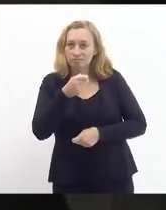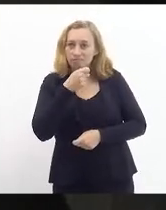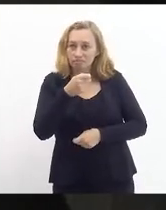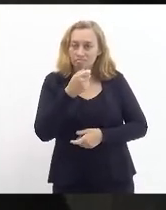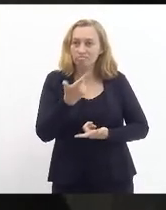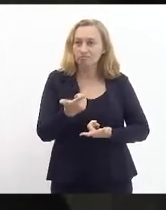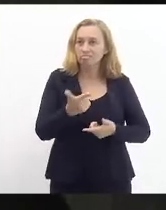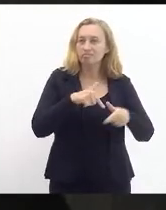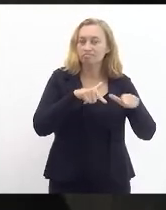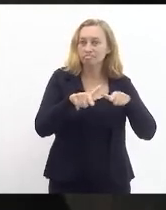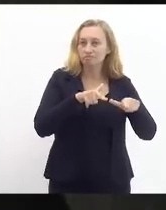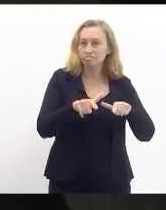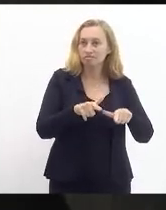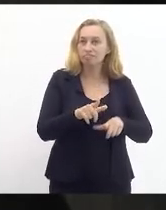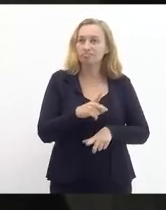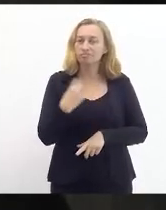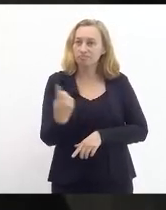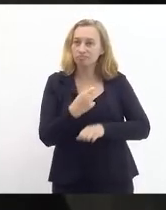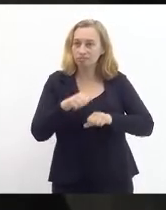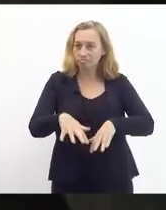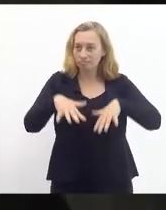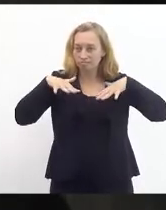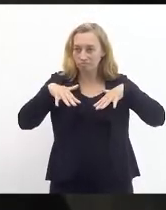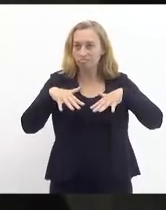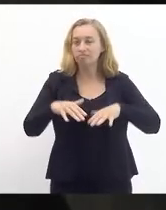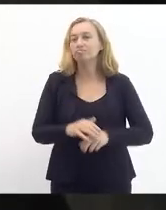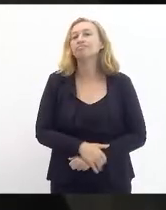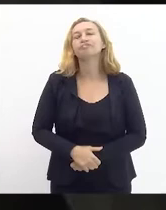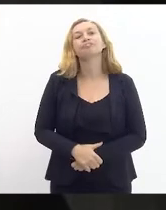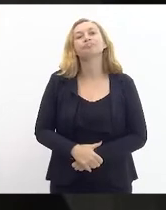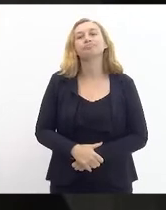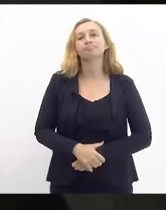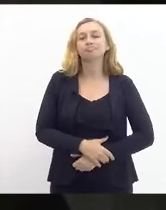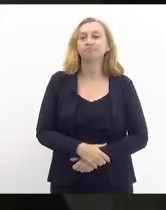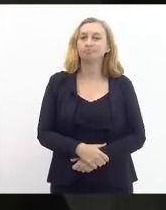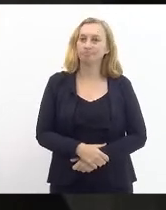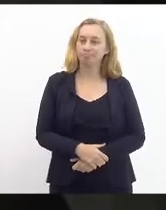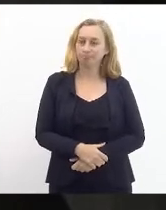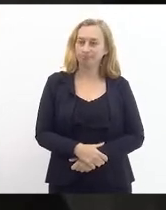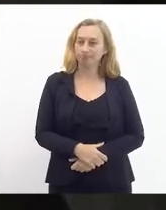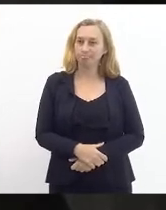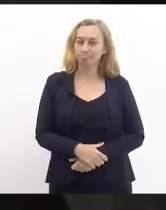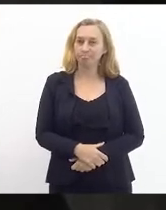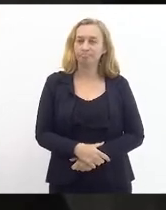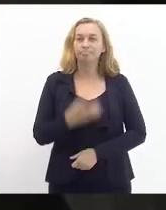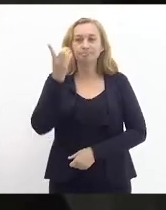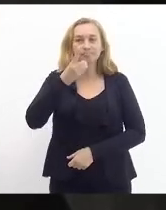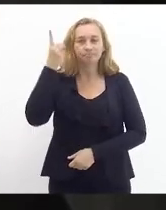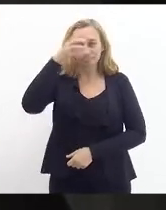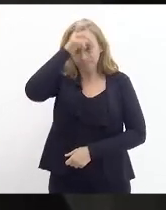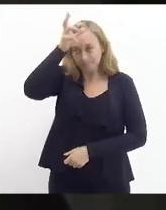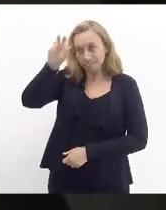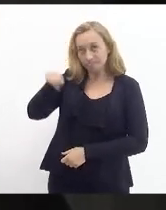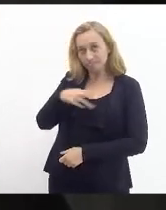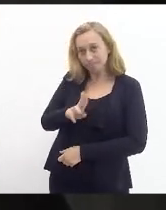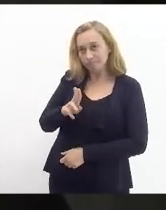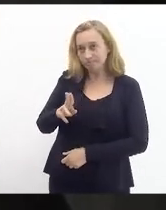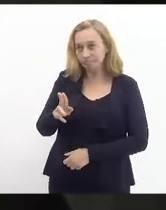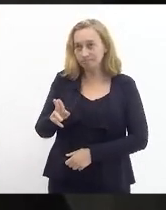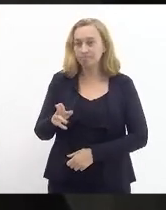faz a cobertura das nossas sessões plenárias Deputado te azul eu me inscrevi